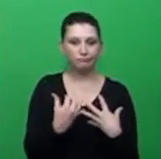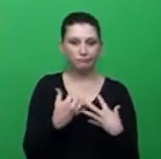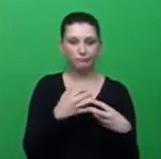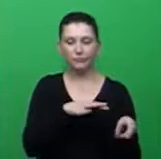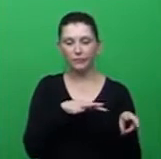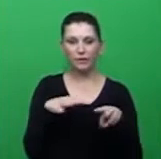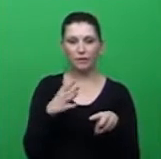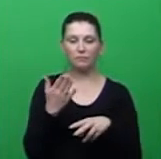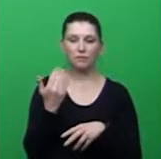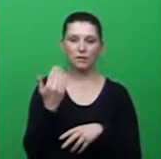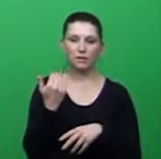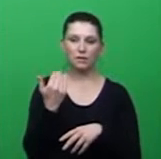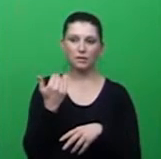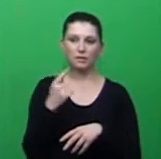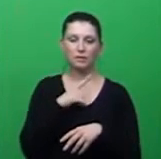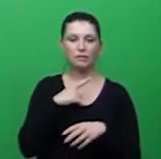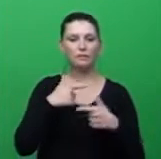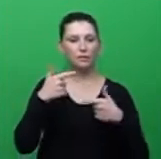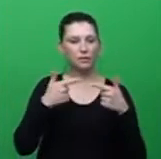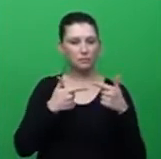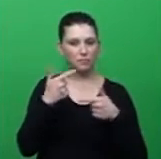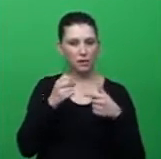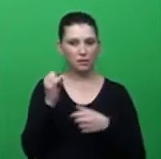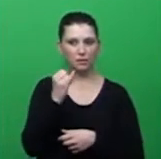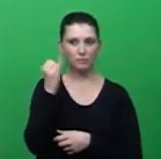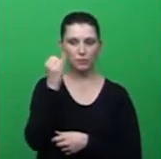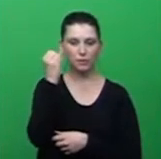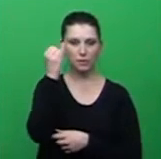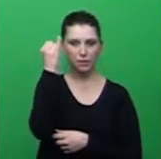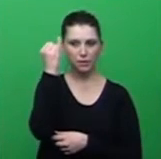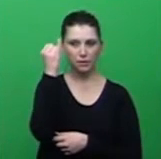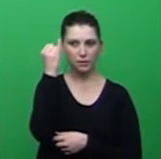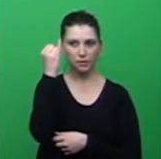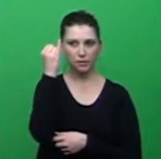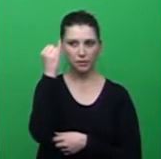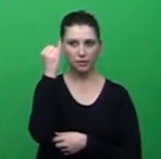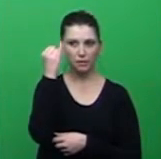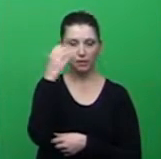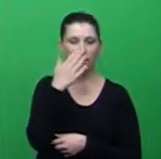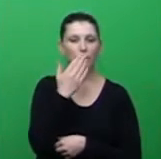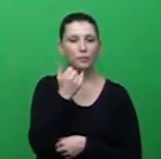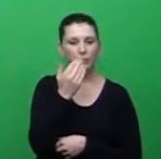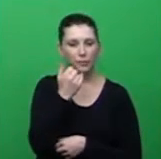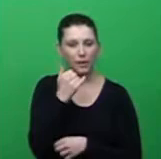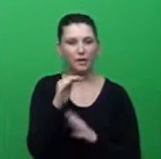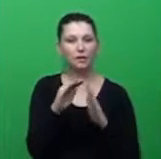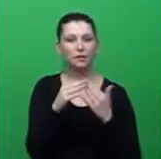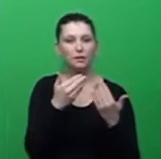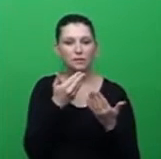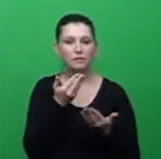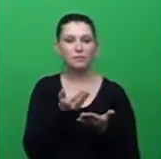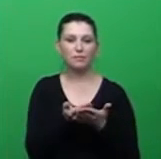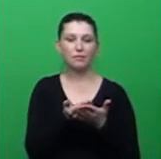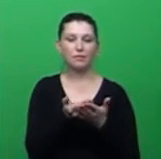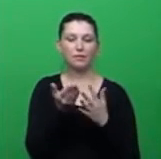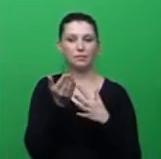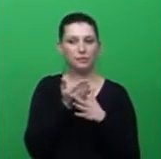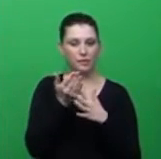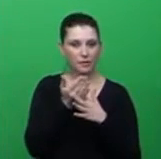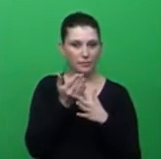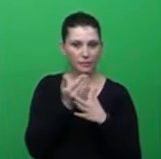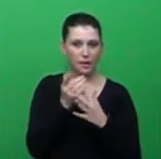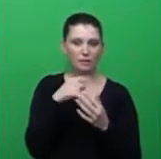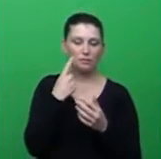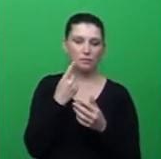Casa Legislativa fez um debate muito importante no que diz respeito à questão da merenda escolar. Quando nós aprovamos, por